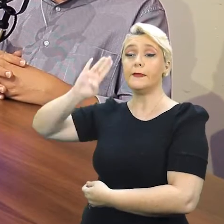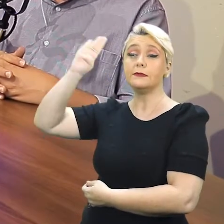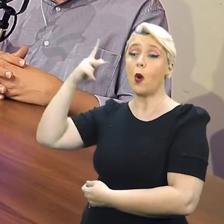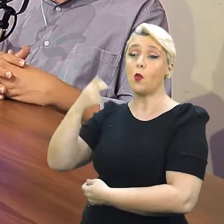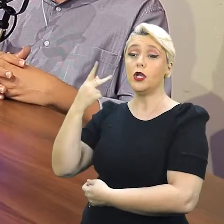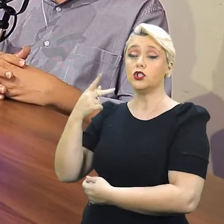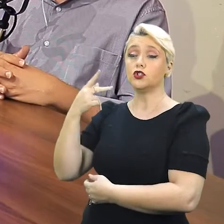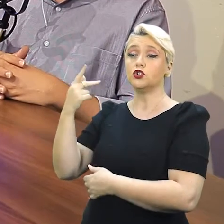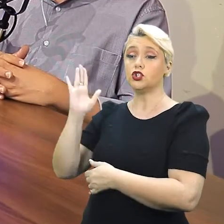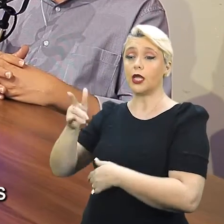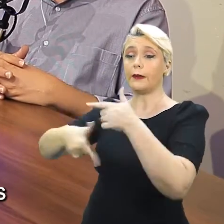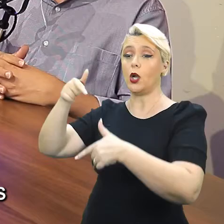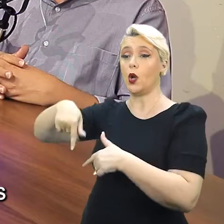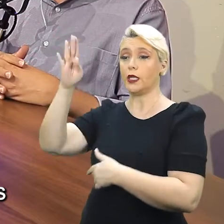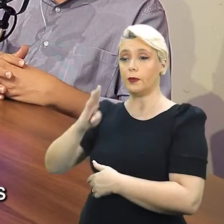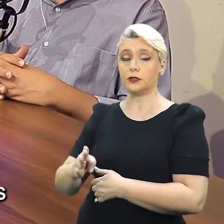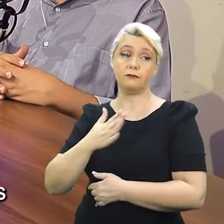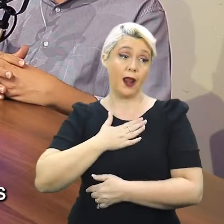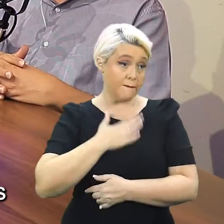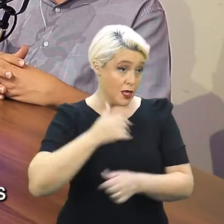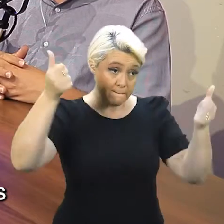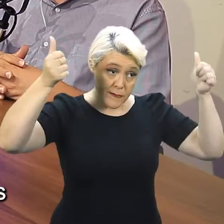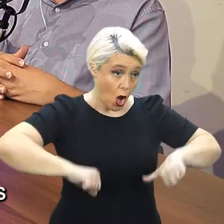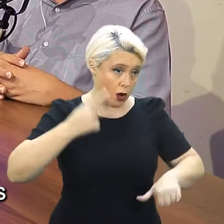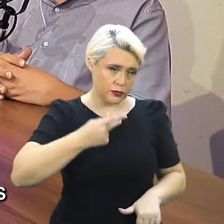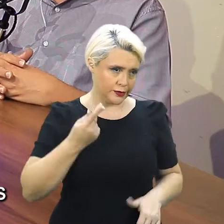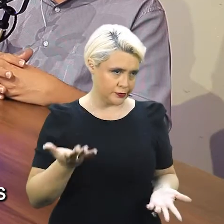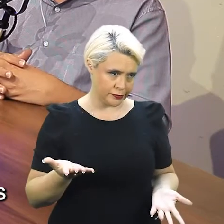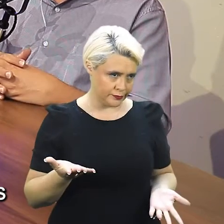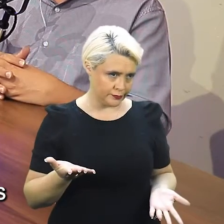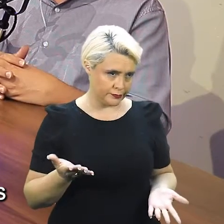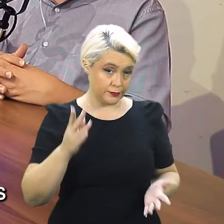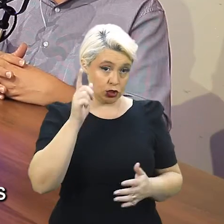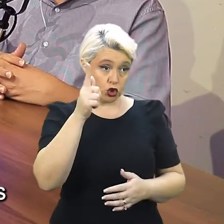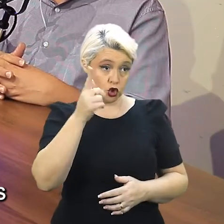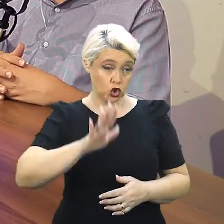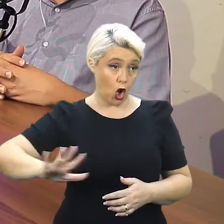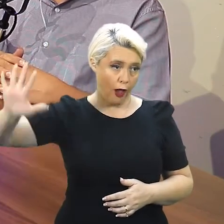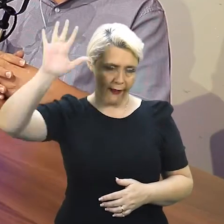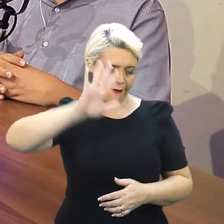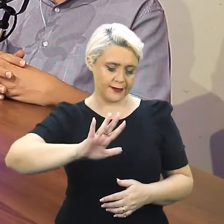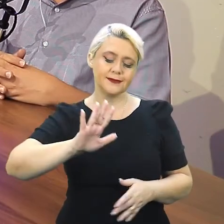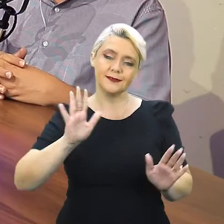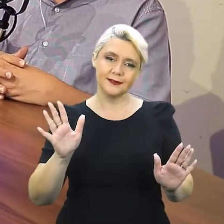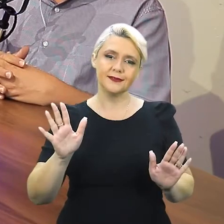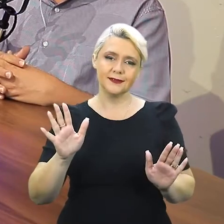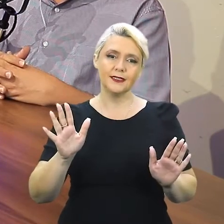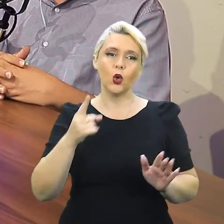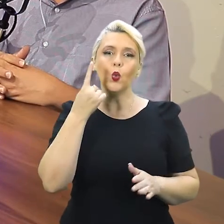passou por esse país. Para mim, um dos piores políticos do estado de Goiás